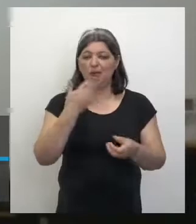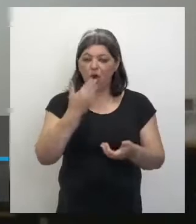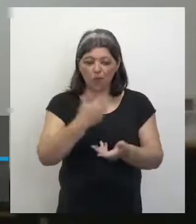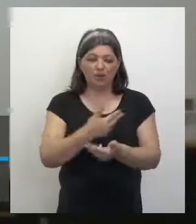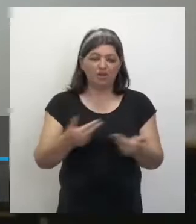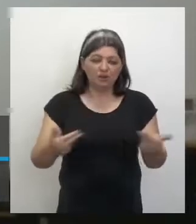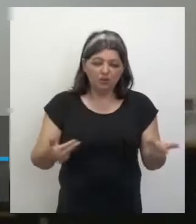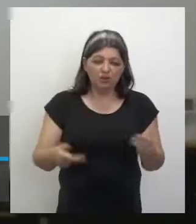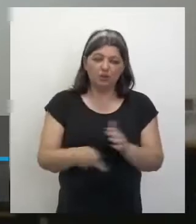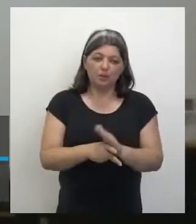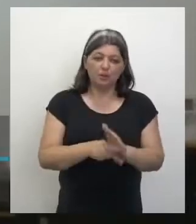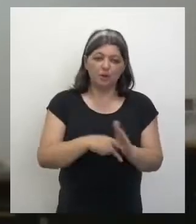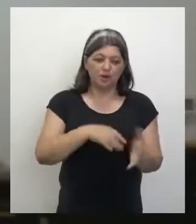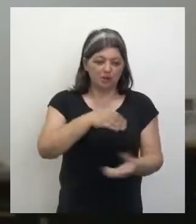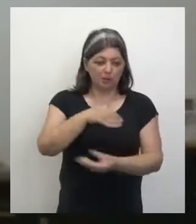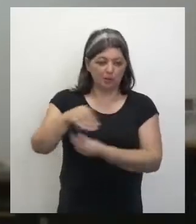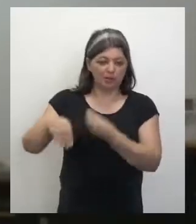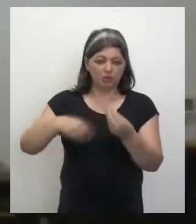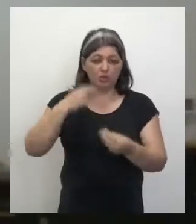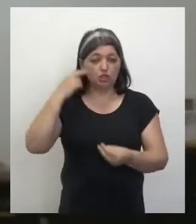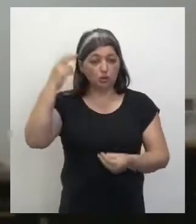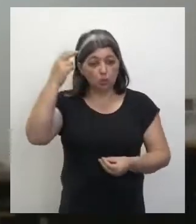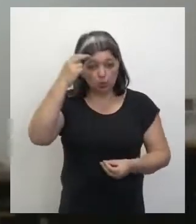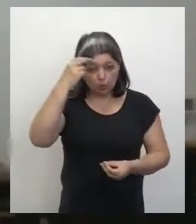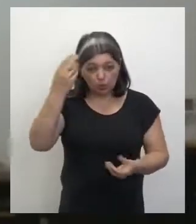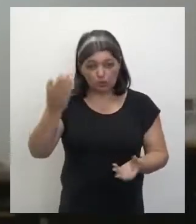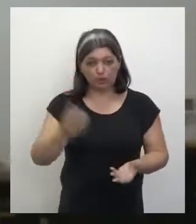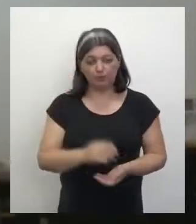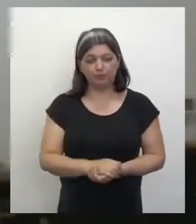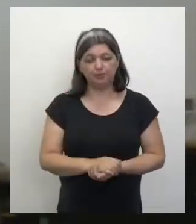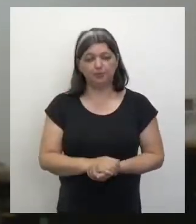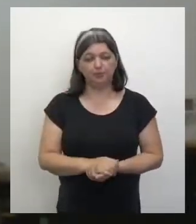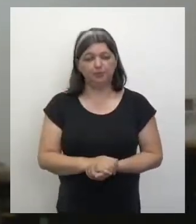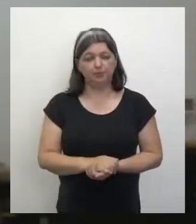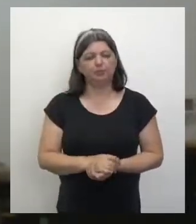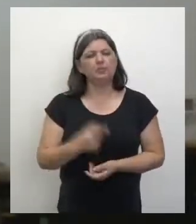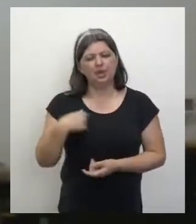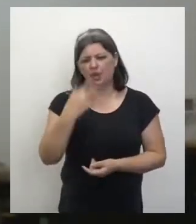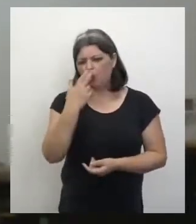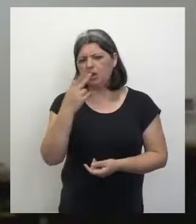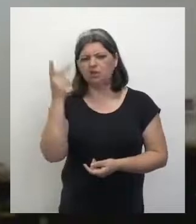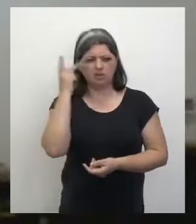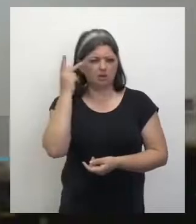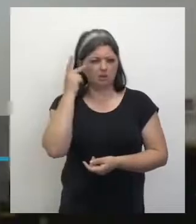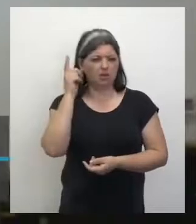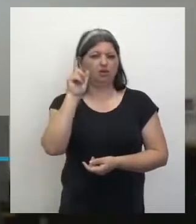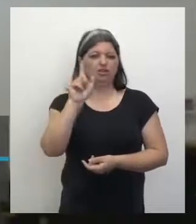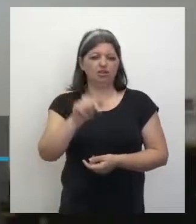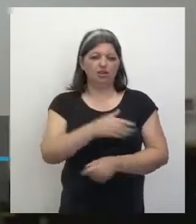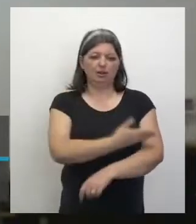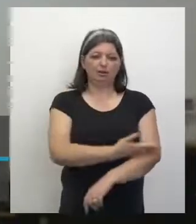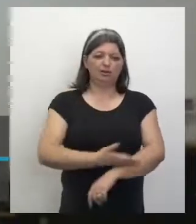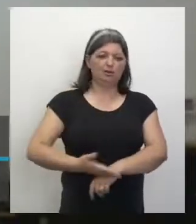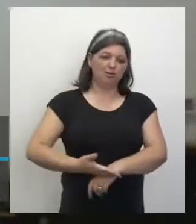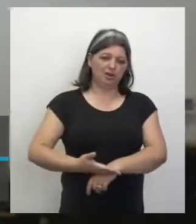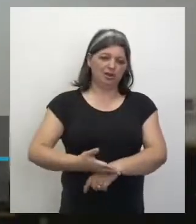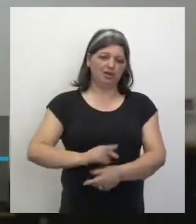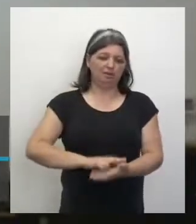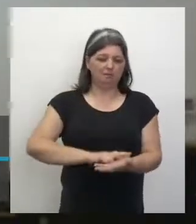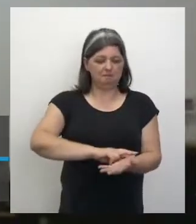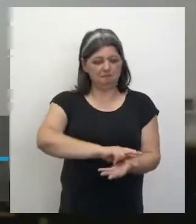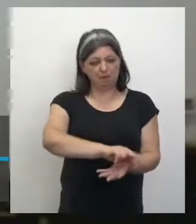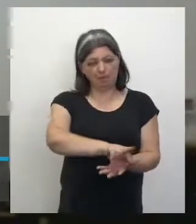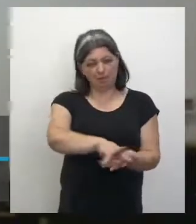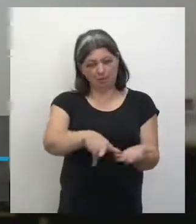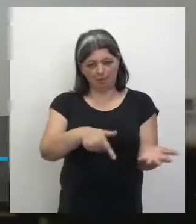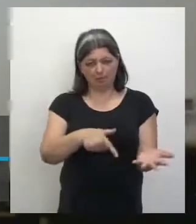diversidade gastronômica que São Paulo tem, né? Então, eu acho que São Paulo já é uma cidade que já está acostumada um pouco com essa diversidade. A gente